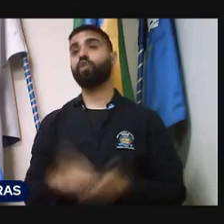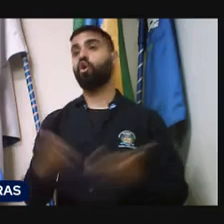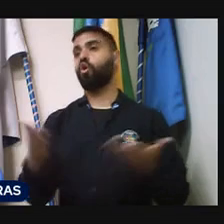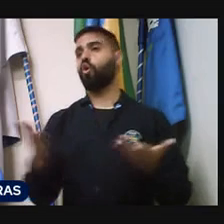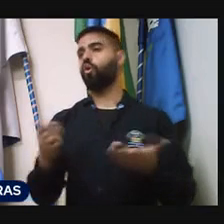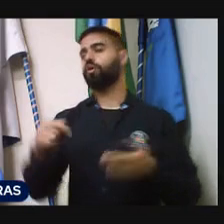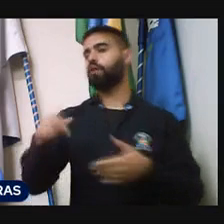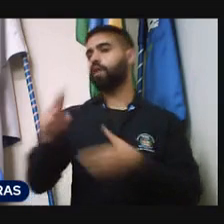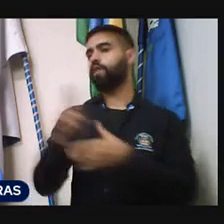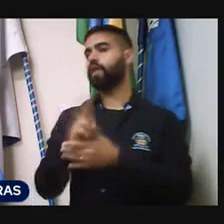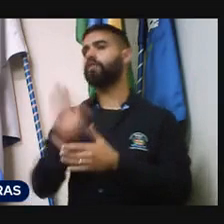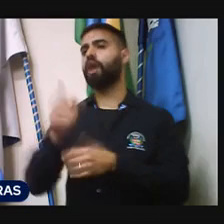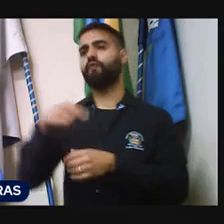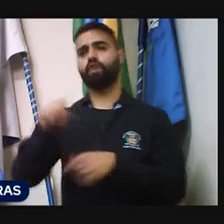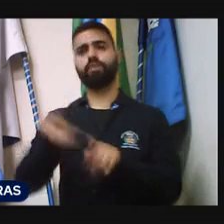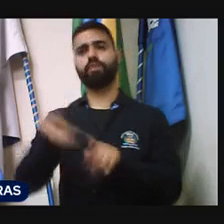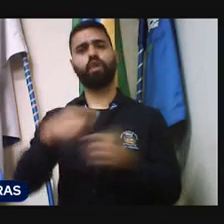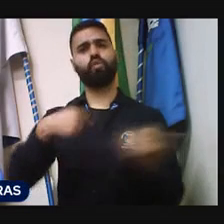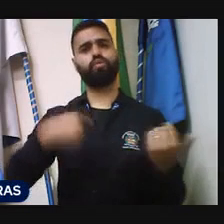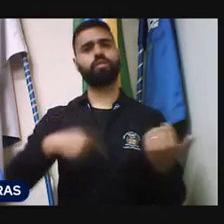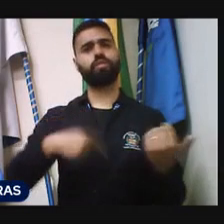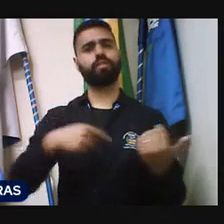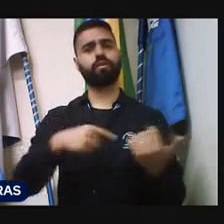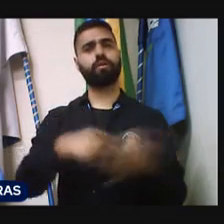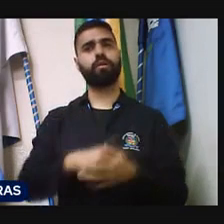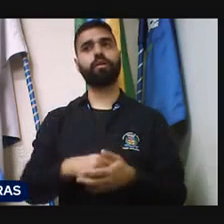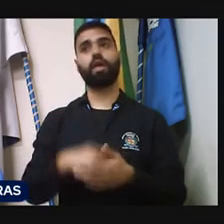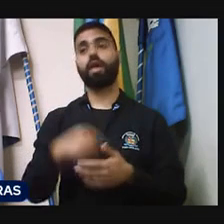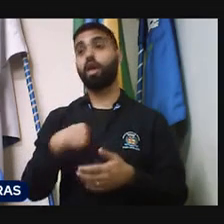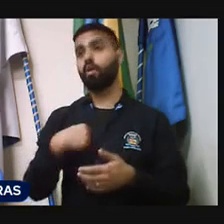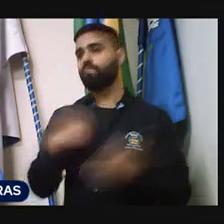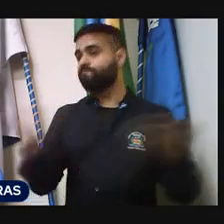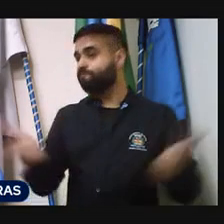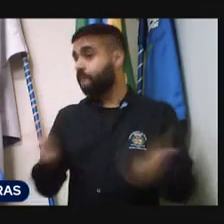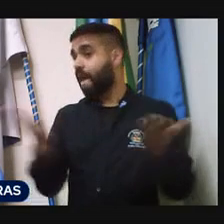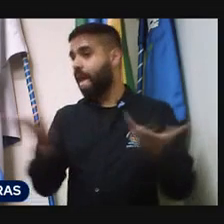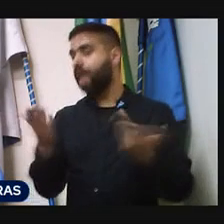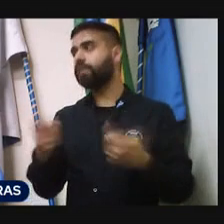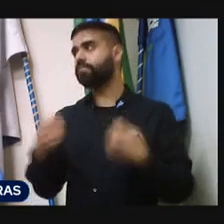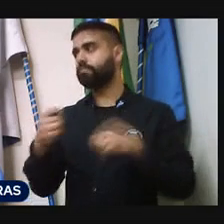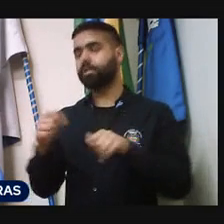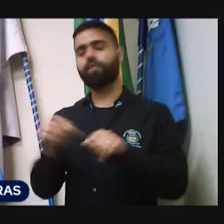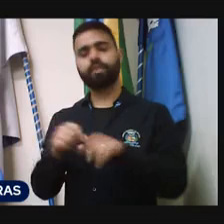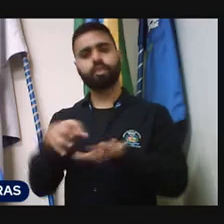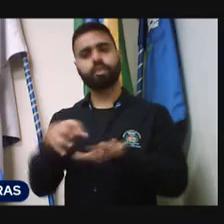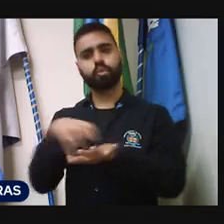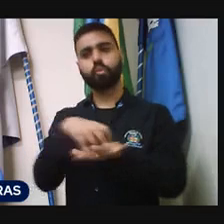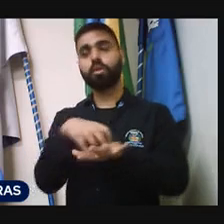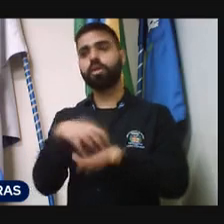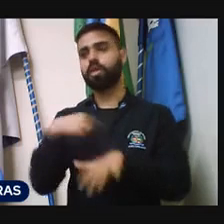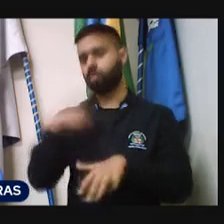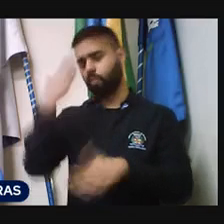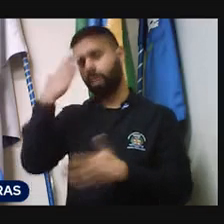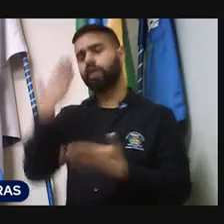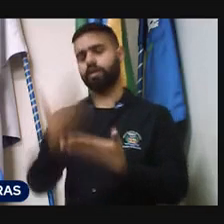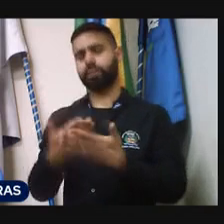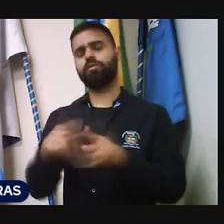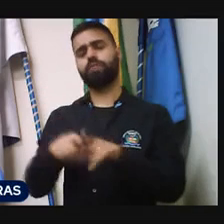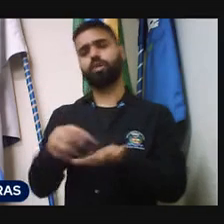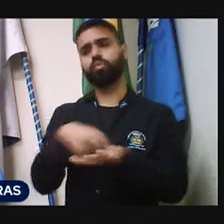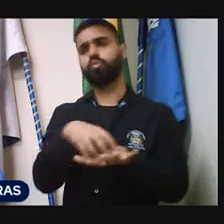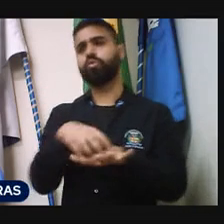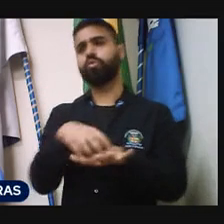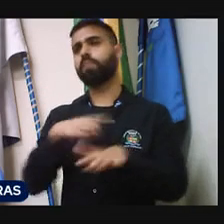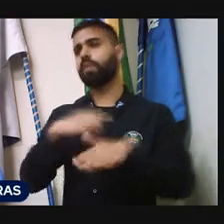estão por Valença e foram à Conservatória Olá eu sou um entusiasta da indústria do Turismo e aposto muito na no